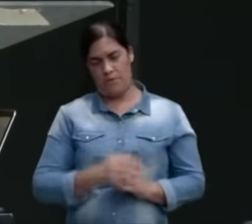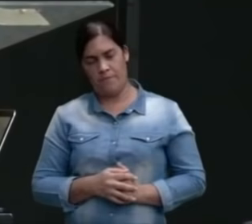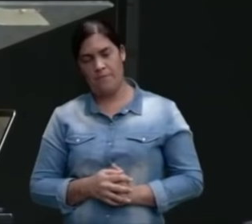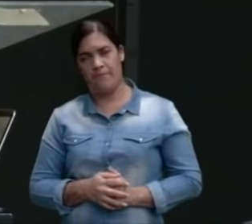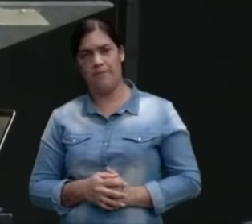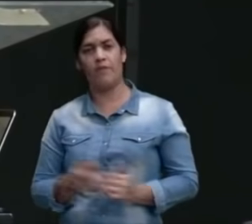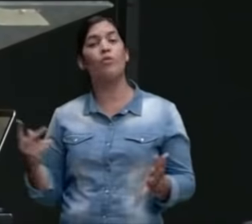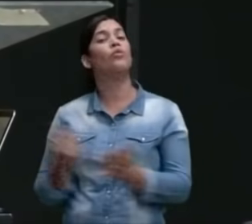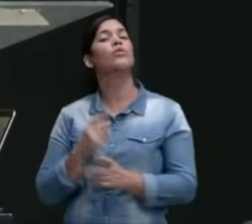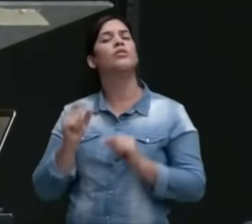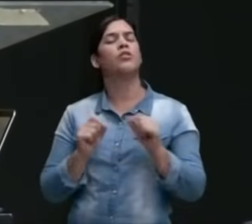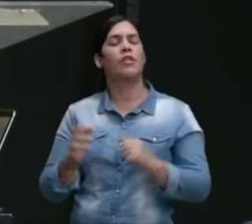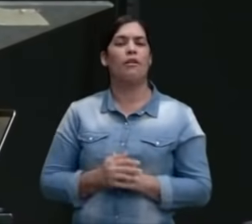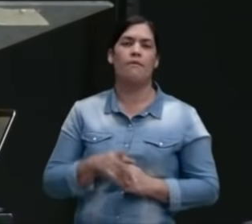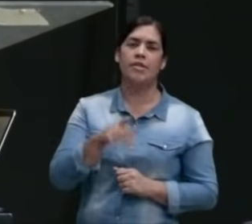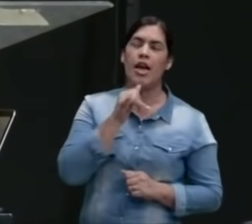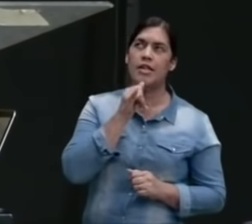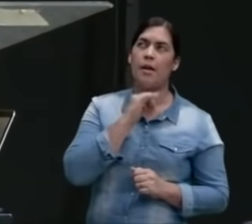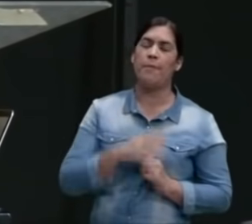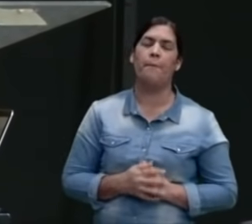acontece? Você, por exemplo, não vai poder